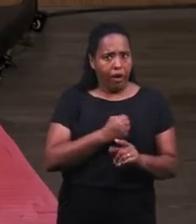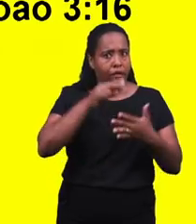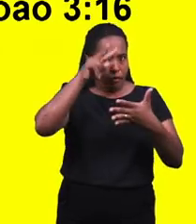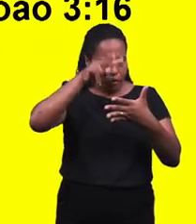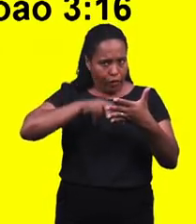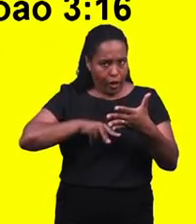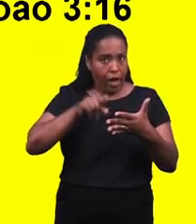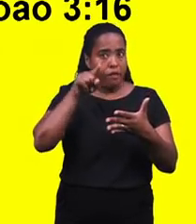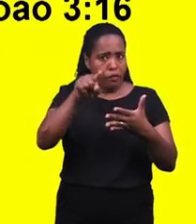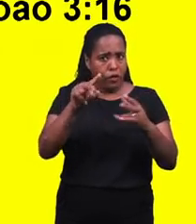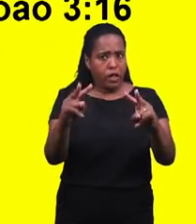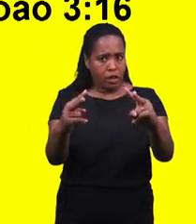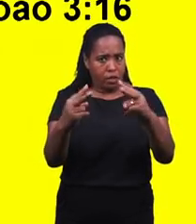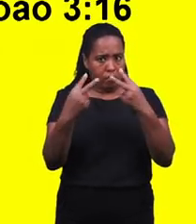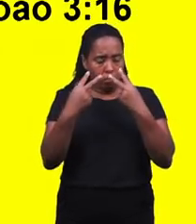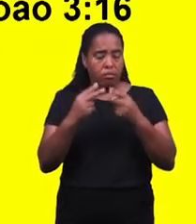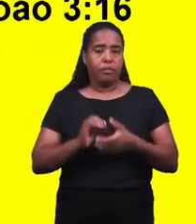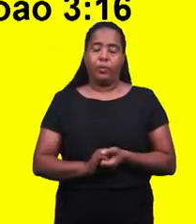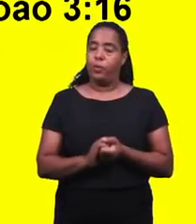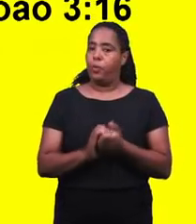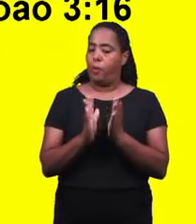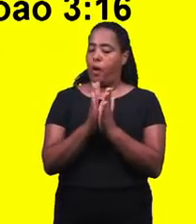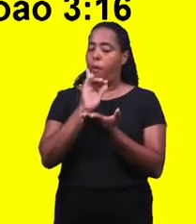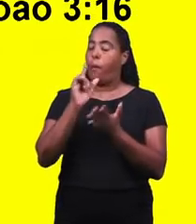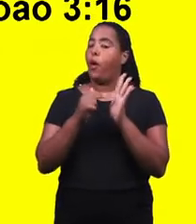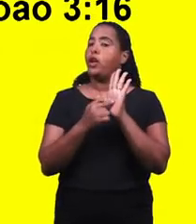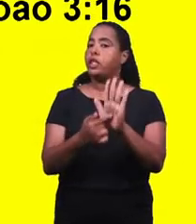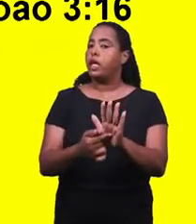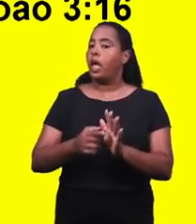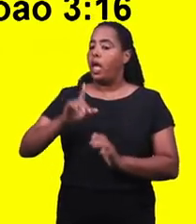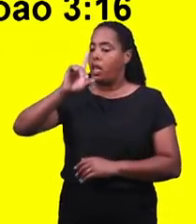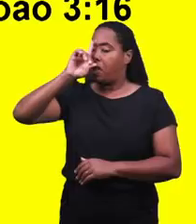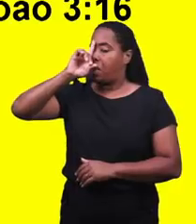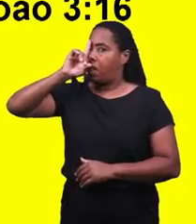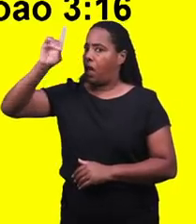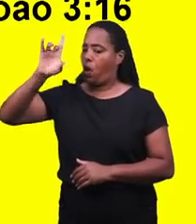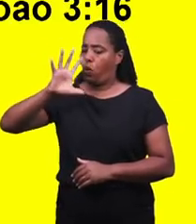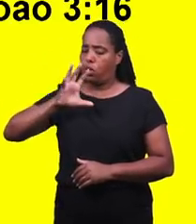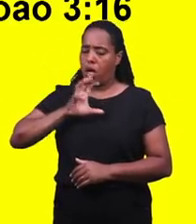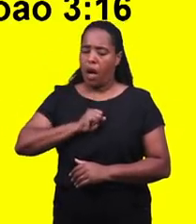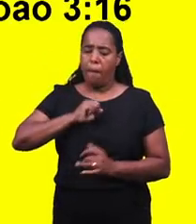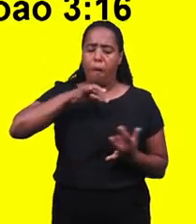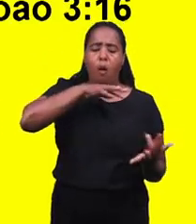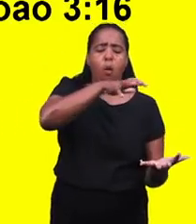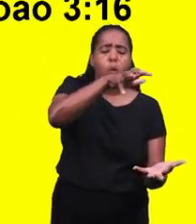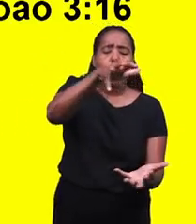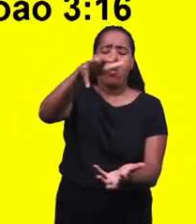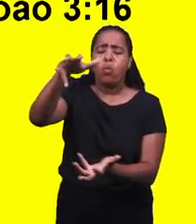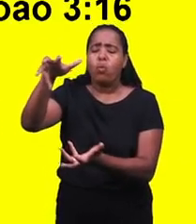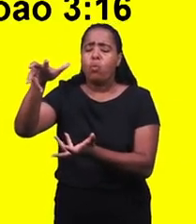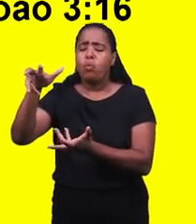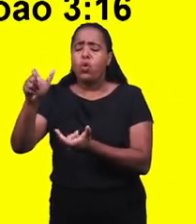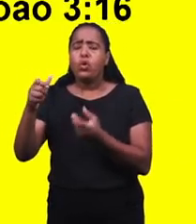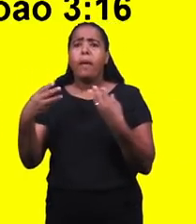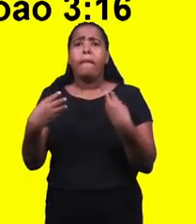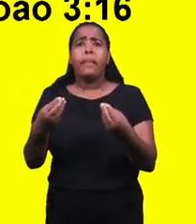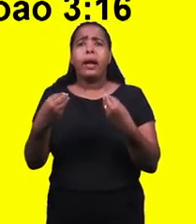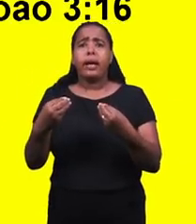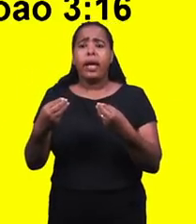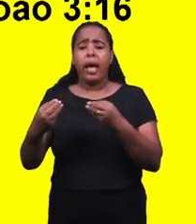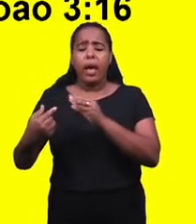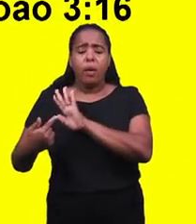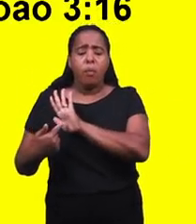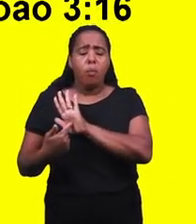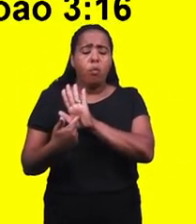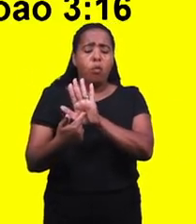atenção. Porque Deus amou o mundo de tal maneira que deu seu Filho unigênito, para que todo